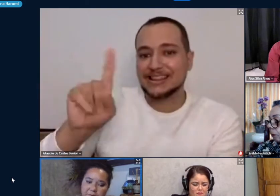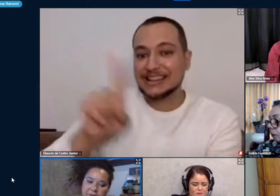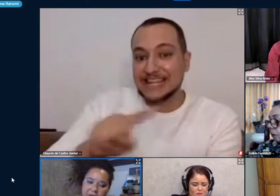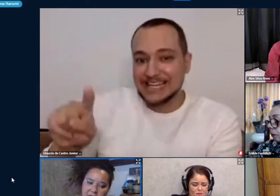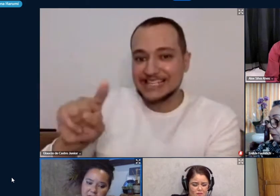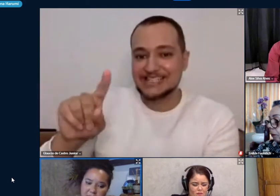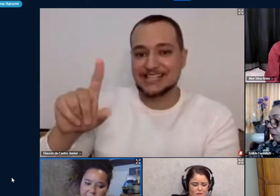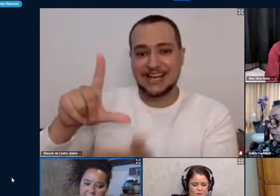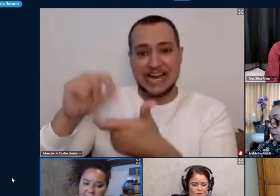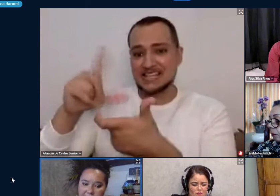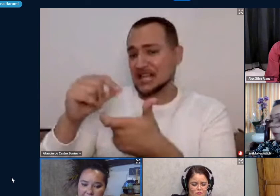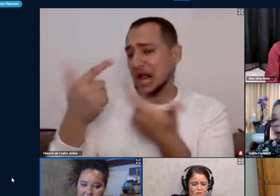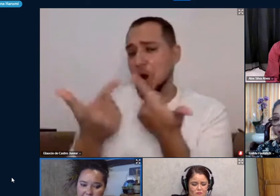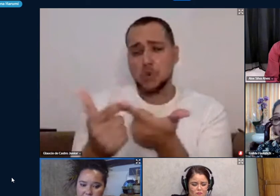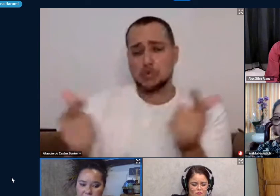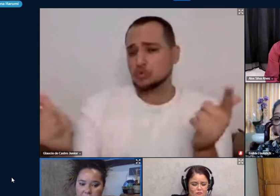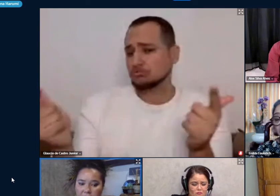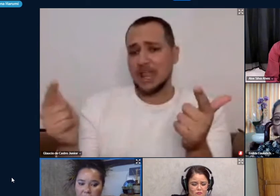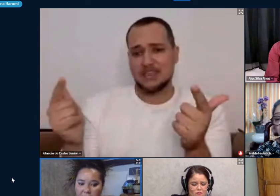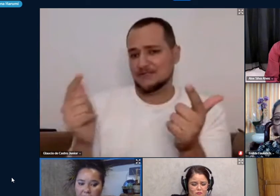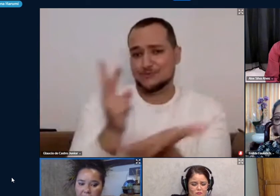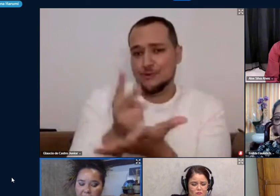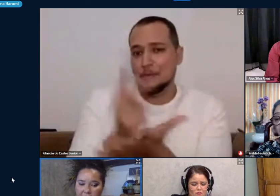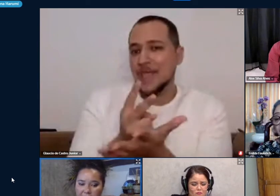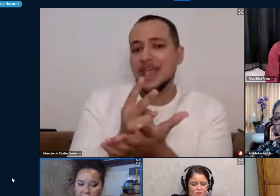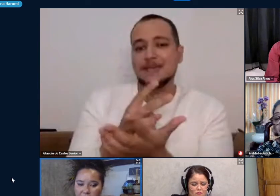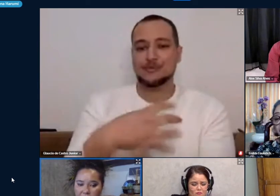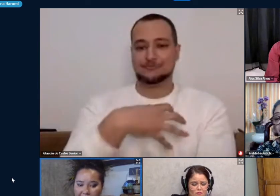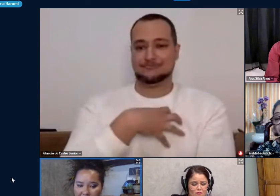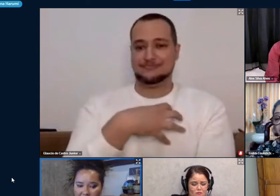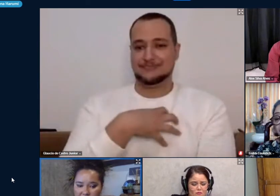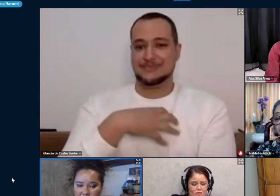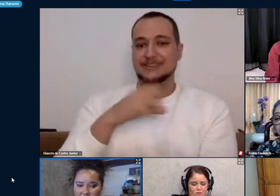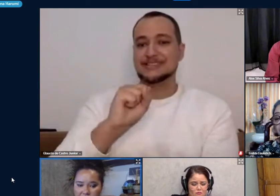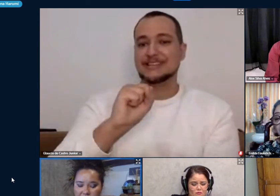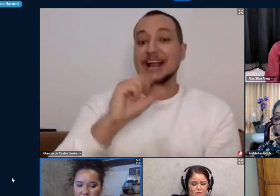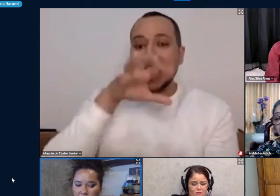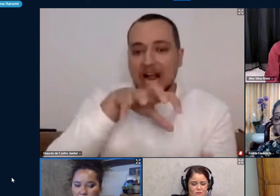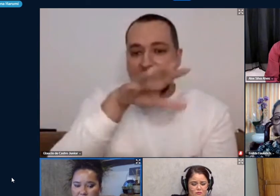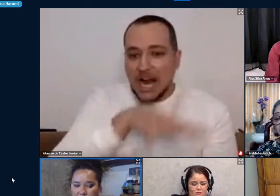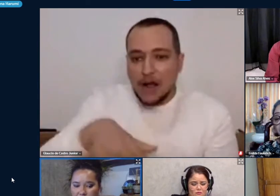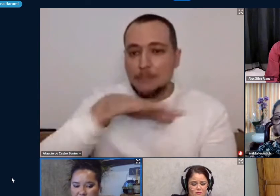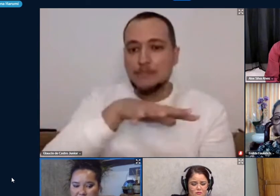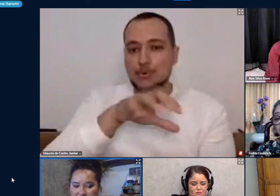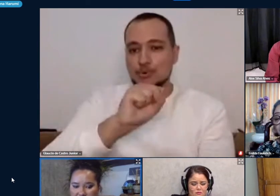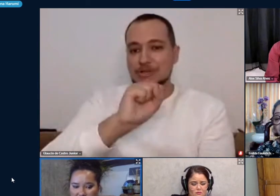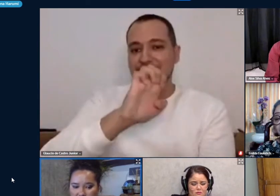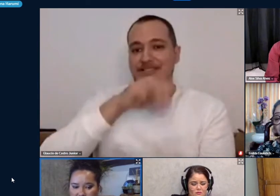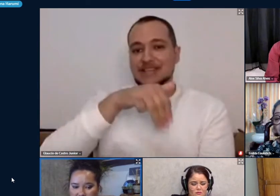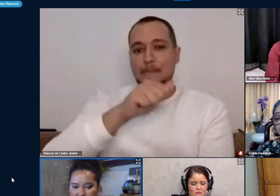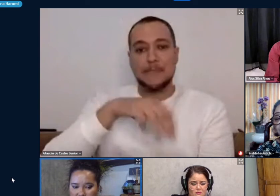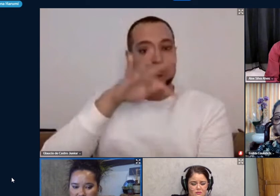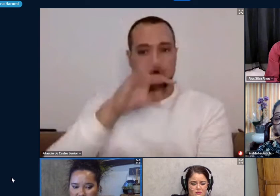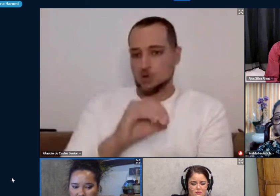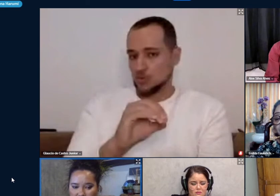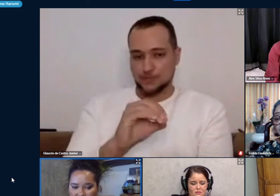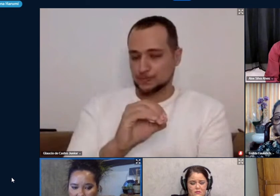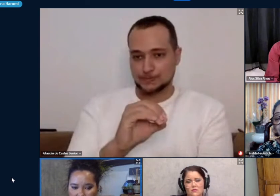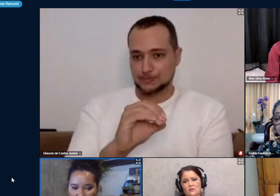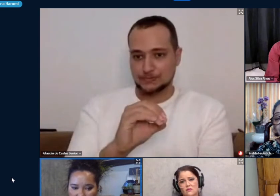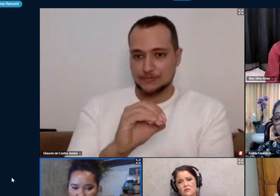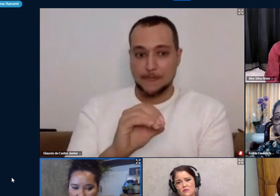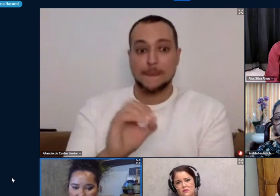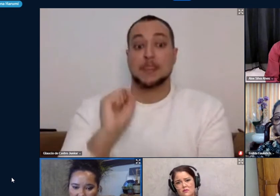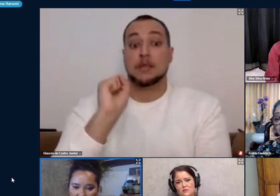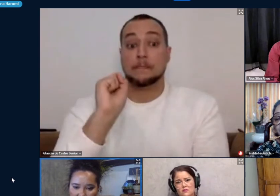por exemplo, para cama, apartamento. No léxico, a gente não encontra muitos exemplos que usam esse